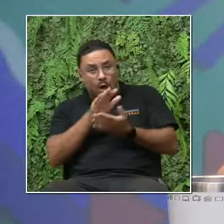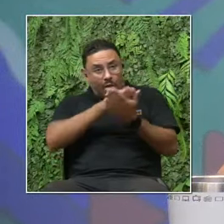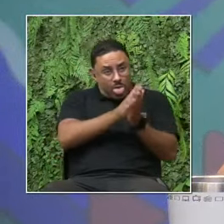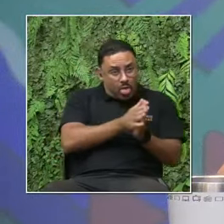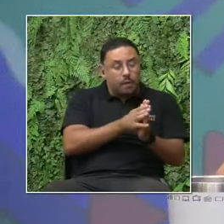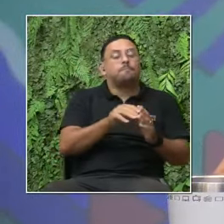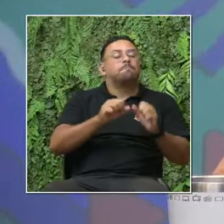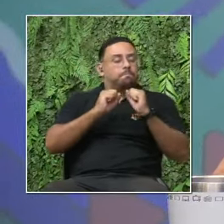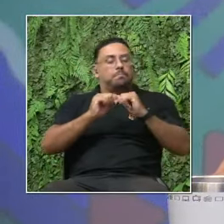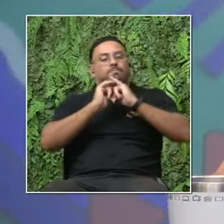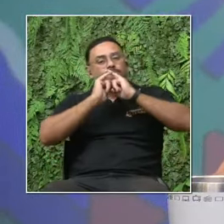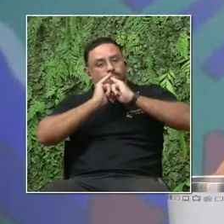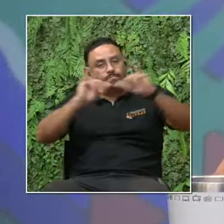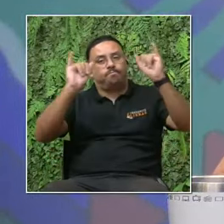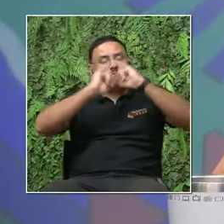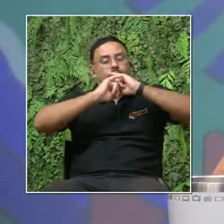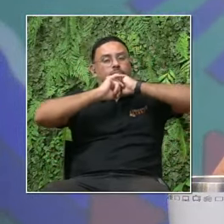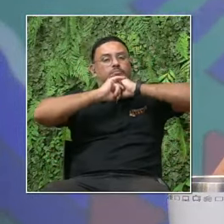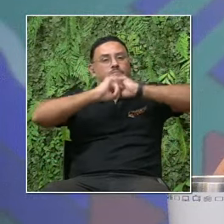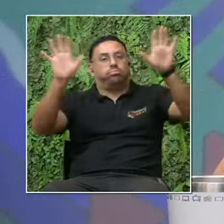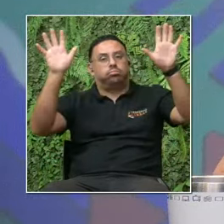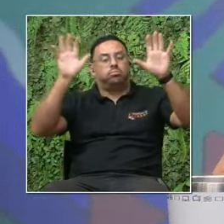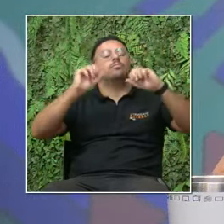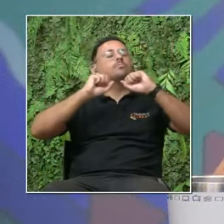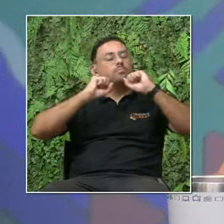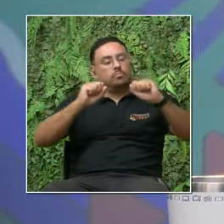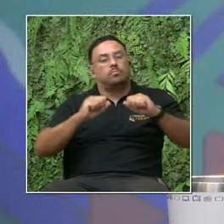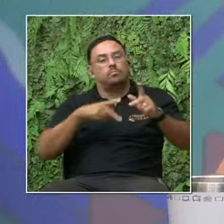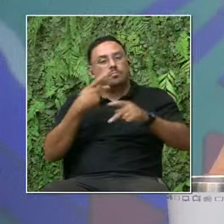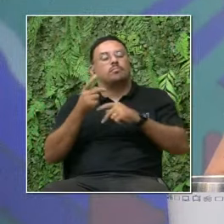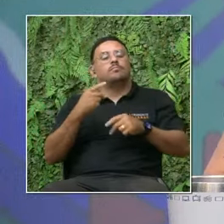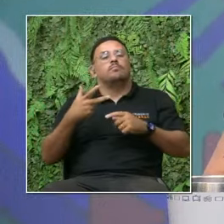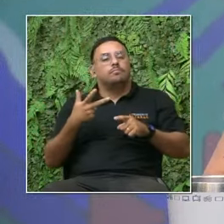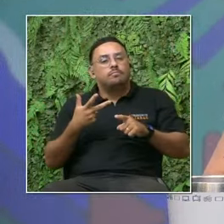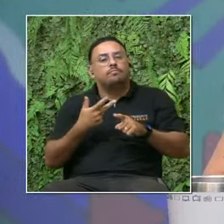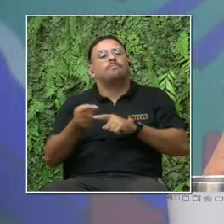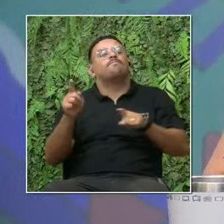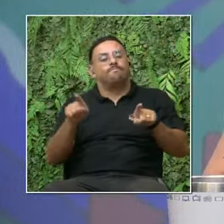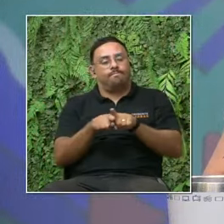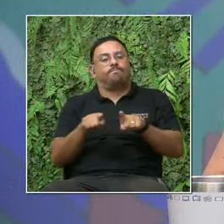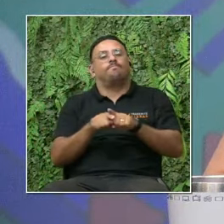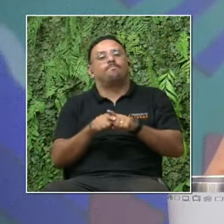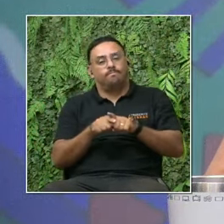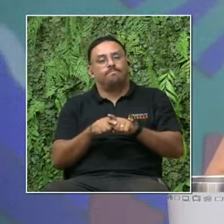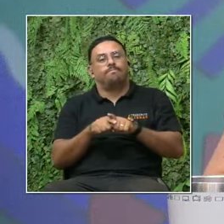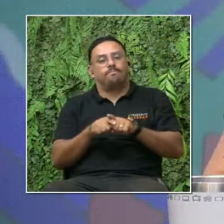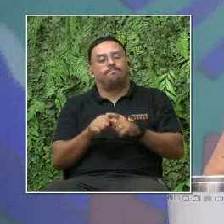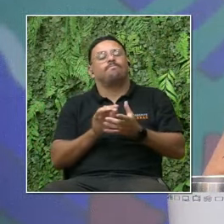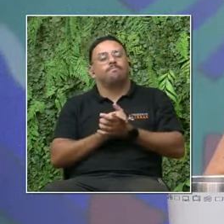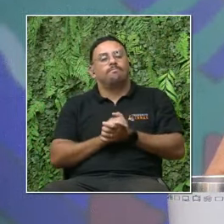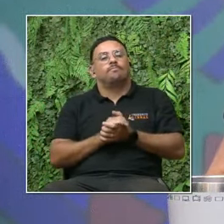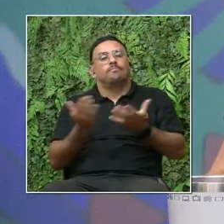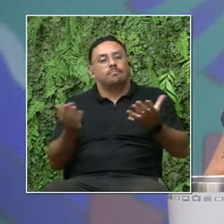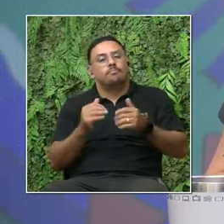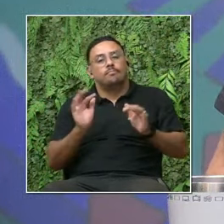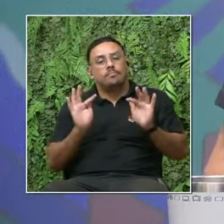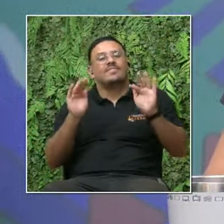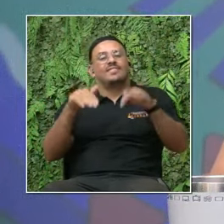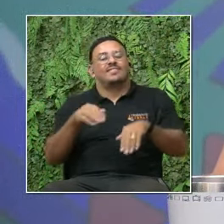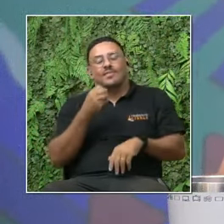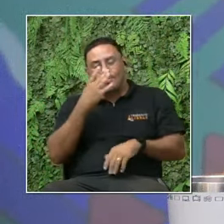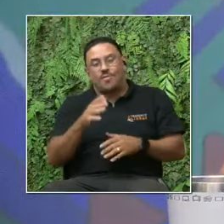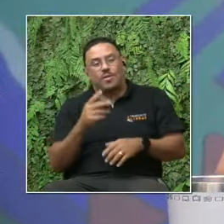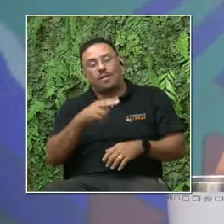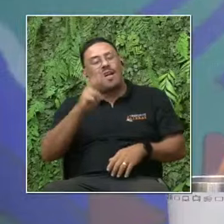fale fale o máximo que você puder e vamos vencer também esta batalha rapaziada estamos final é sempre bom